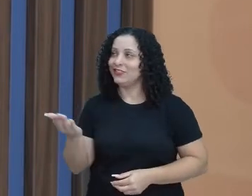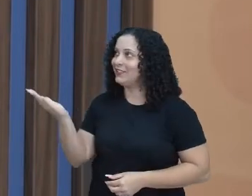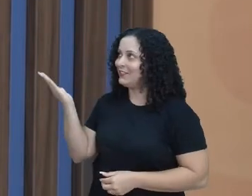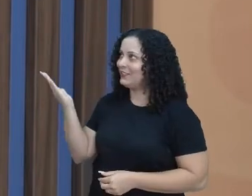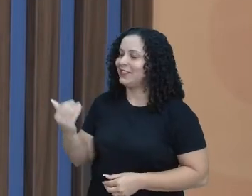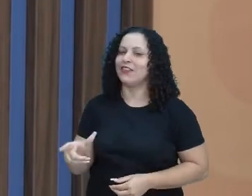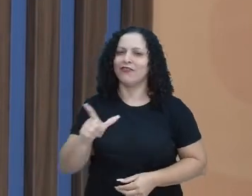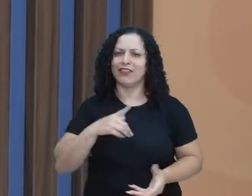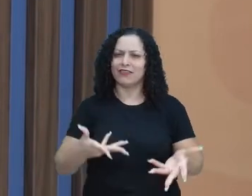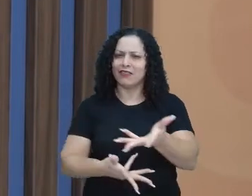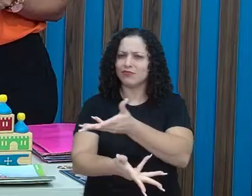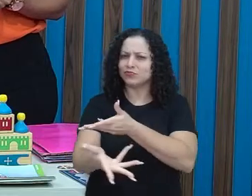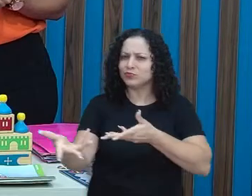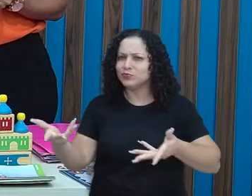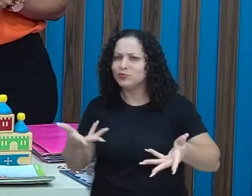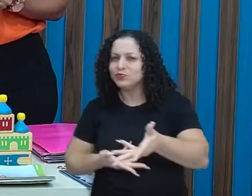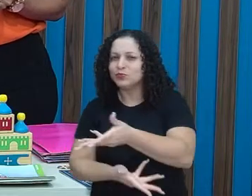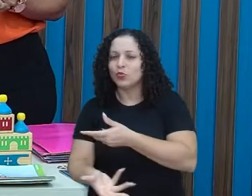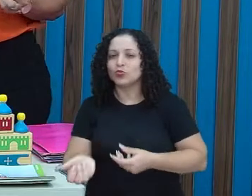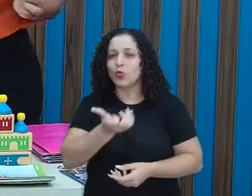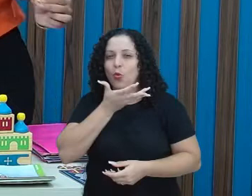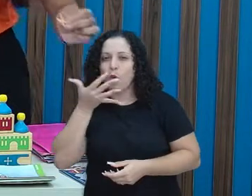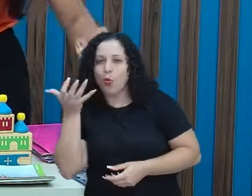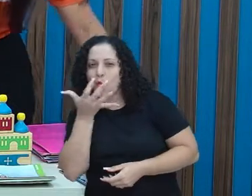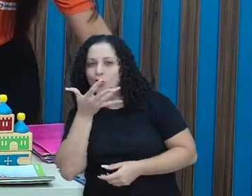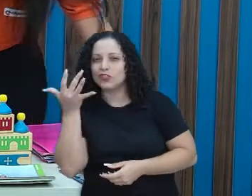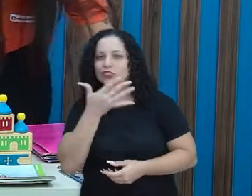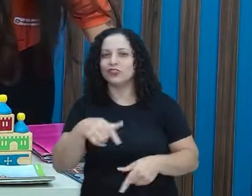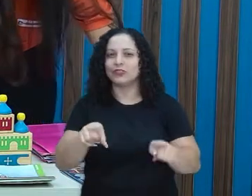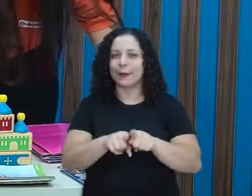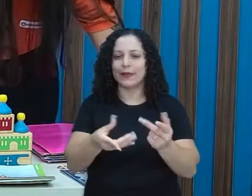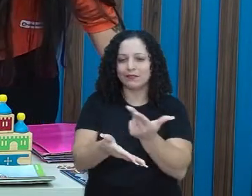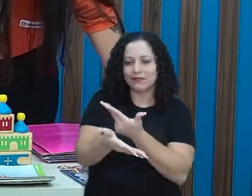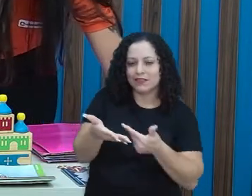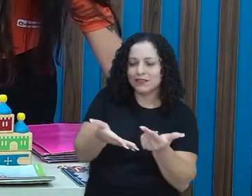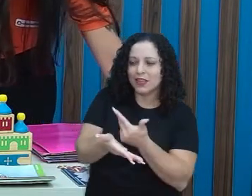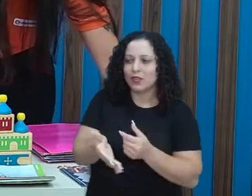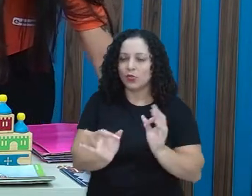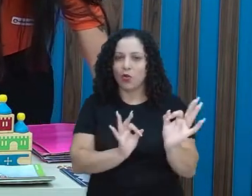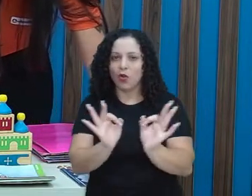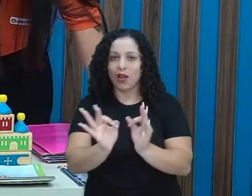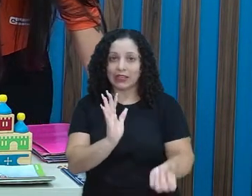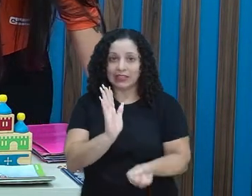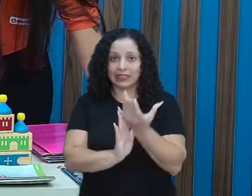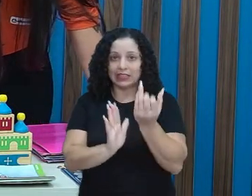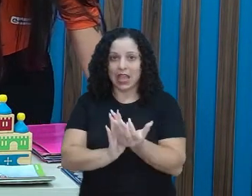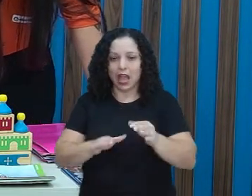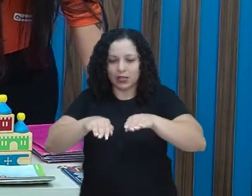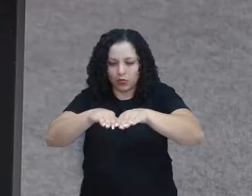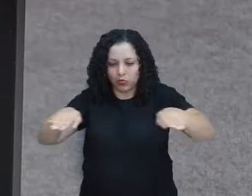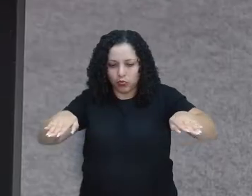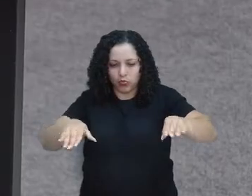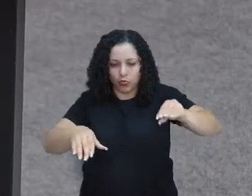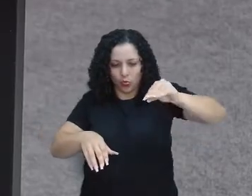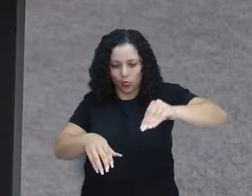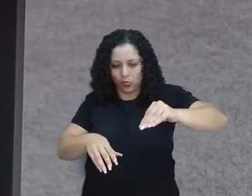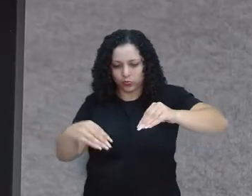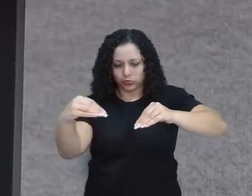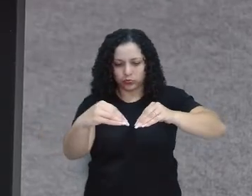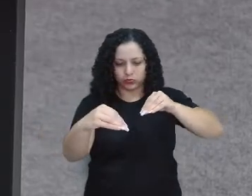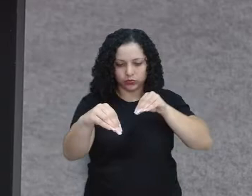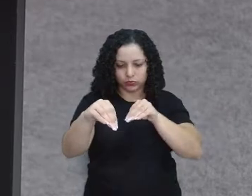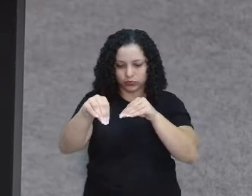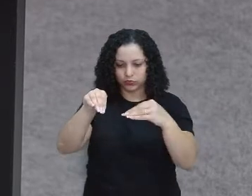fazer associações com cores, configurações e montar aqui, ó, um painel, tá? Então,